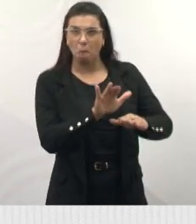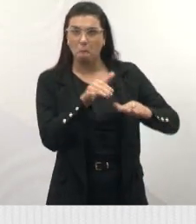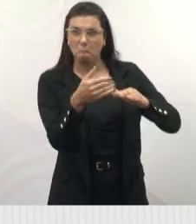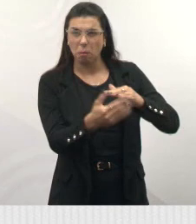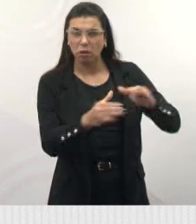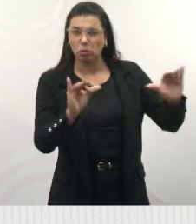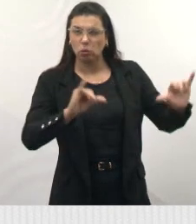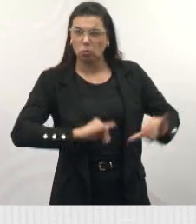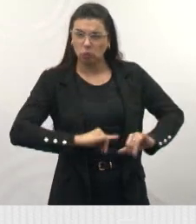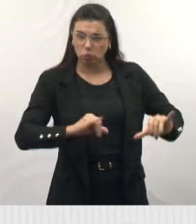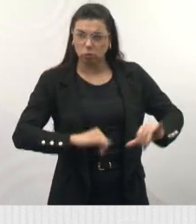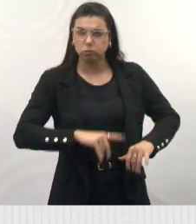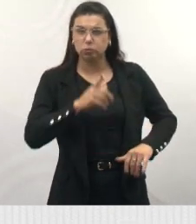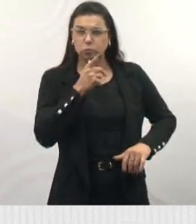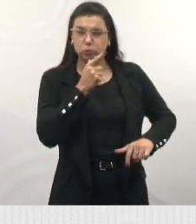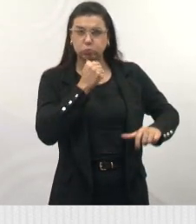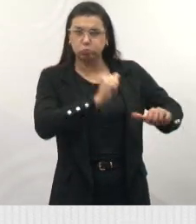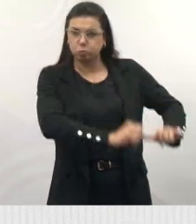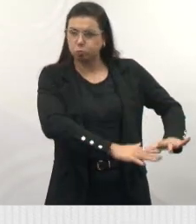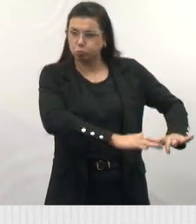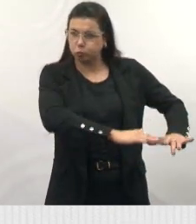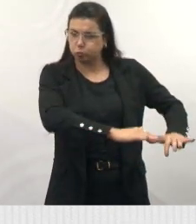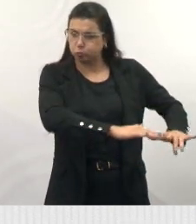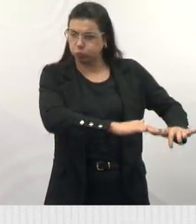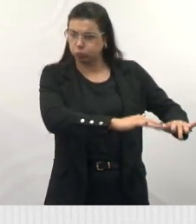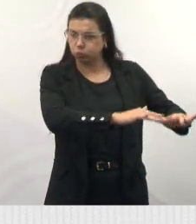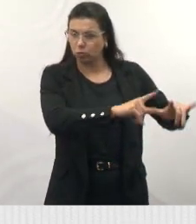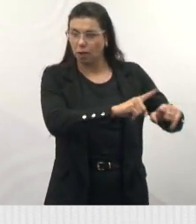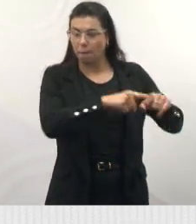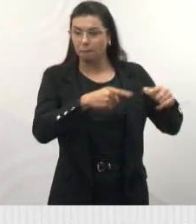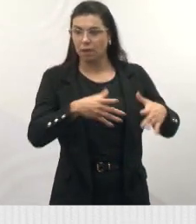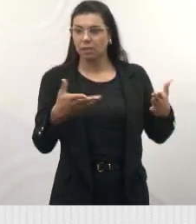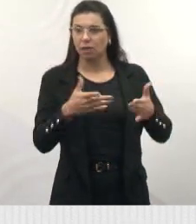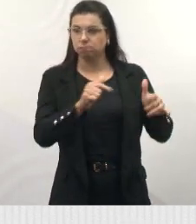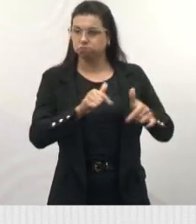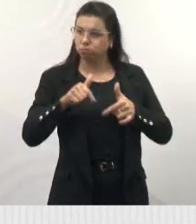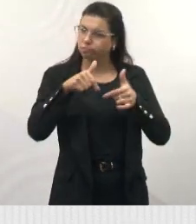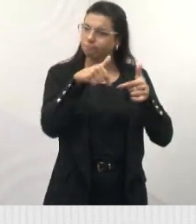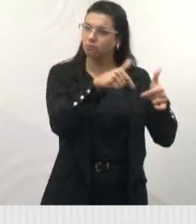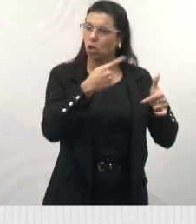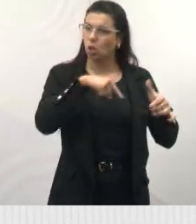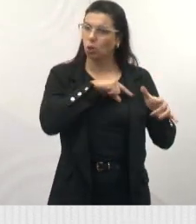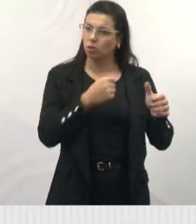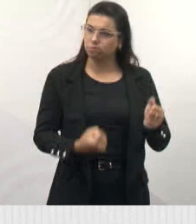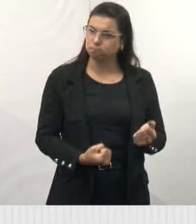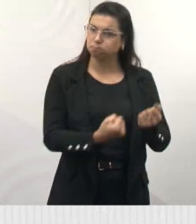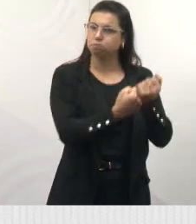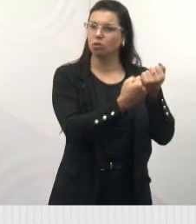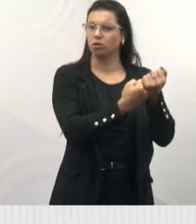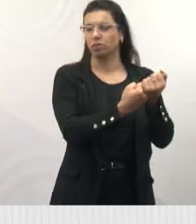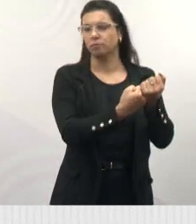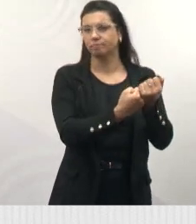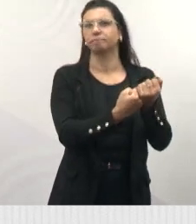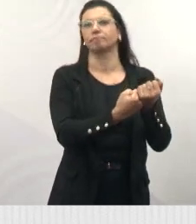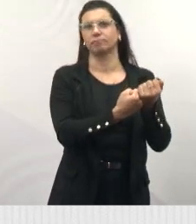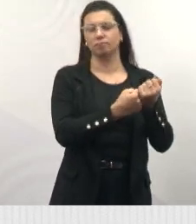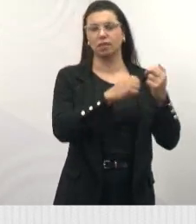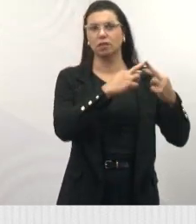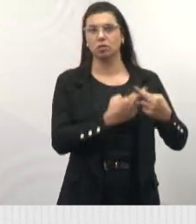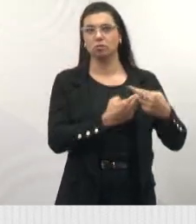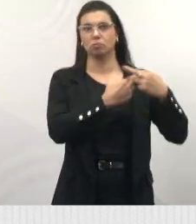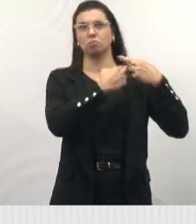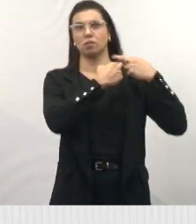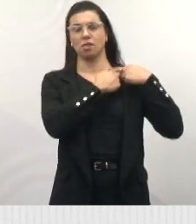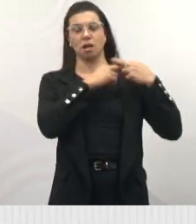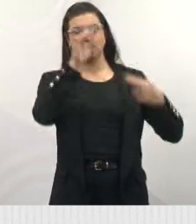com essas enchentes e agora está sendo enfrentado de maneira assim bastante com